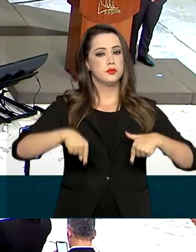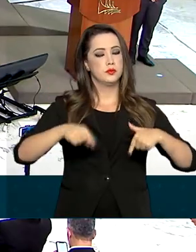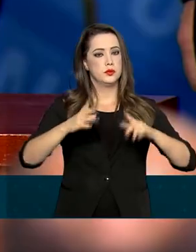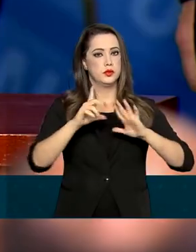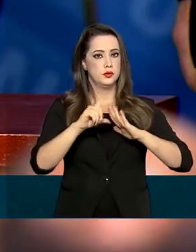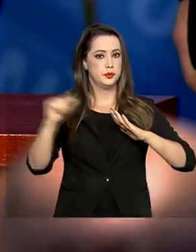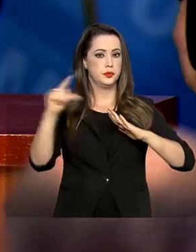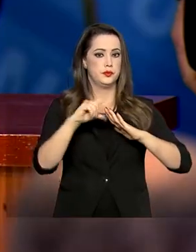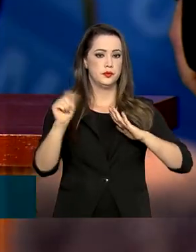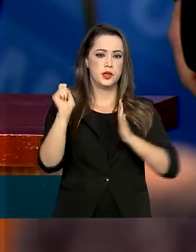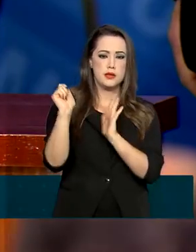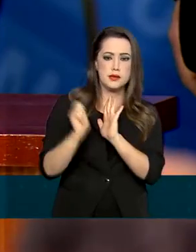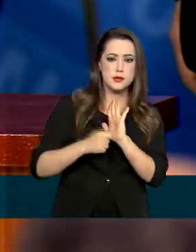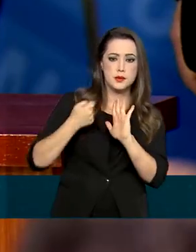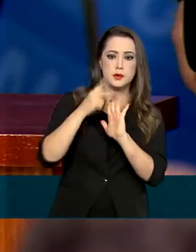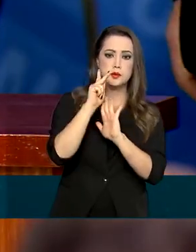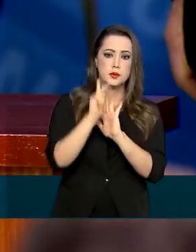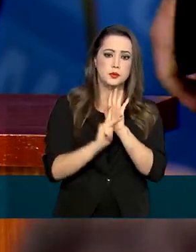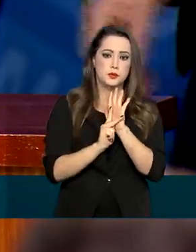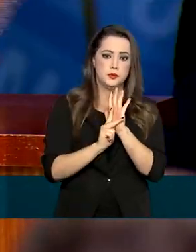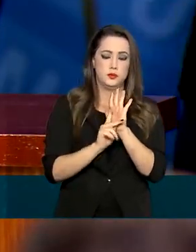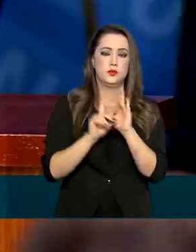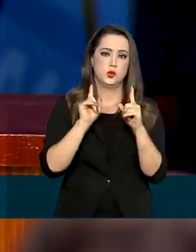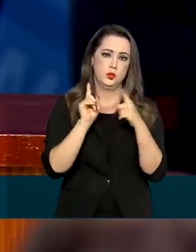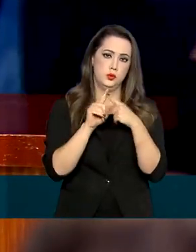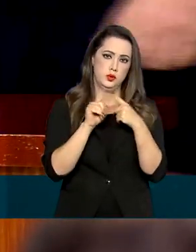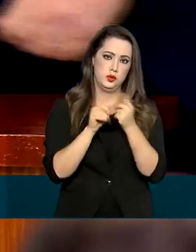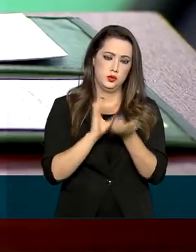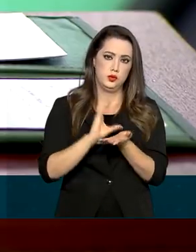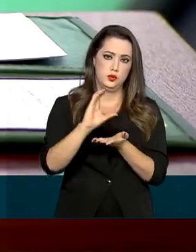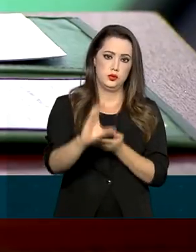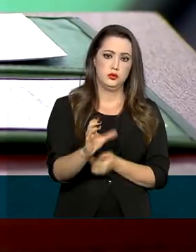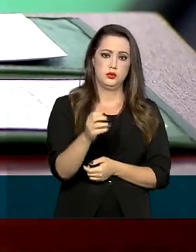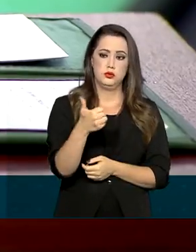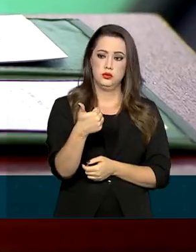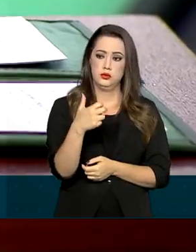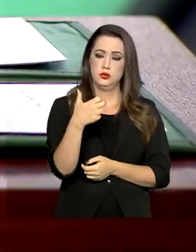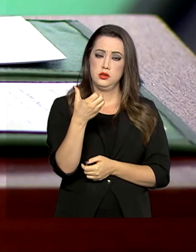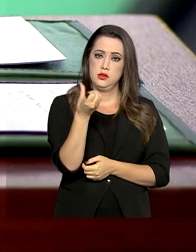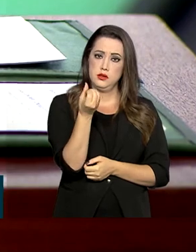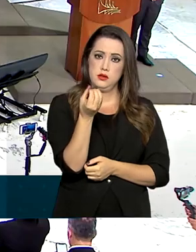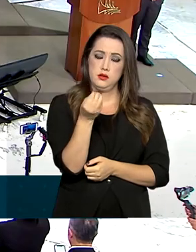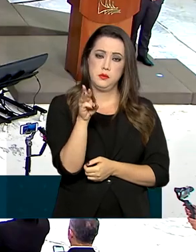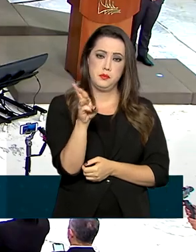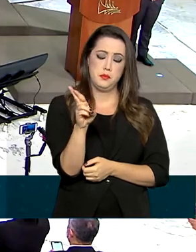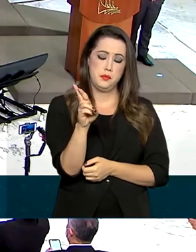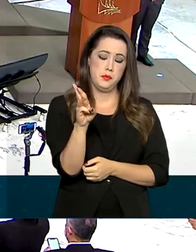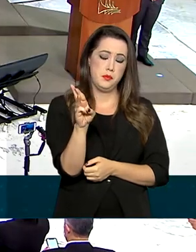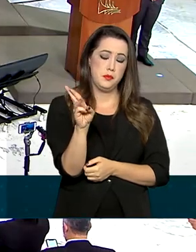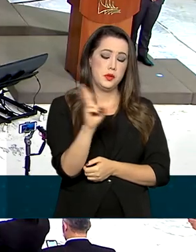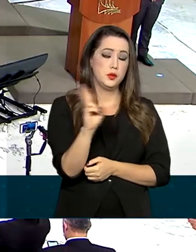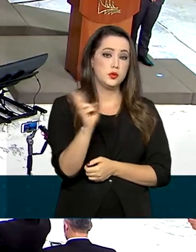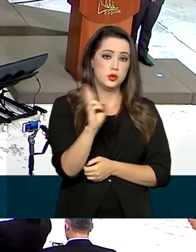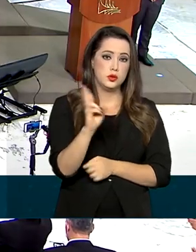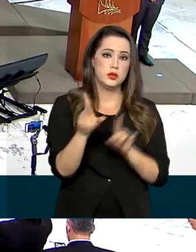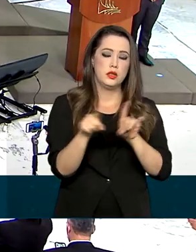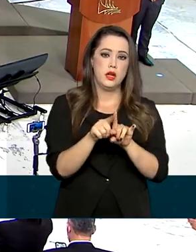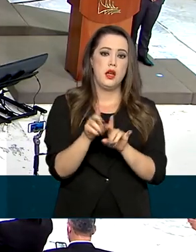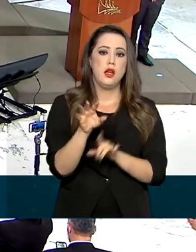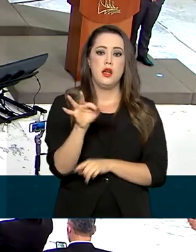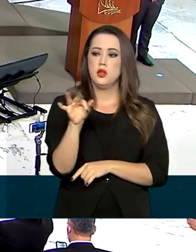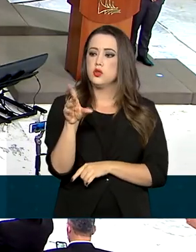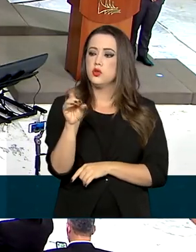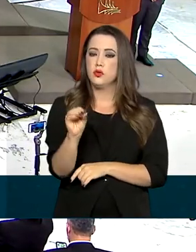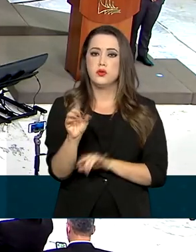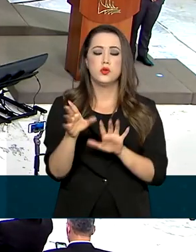Planalto. Foi assinada uma portaria que prevê o repasse de R 160 milhões do Fundo Nacional do Idoso